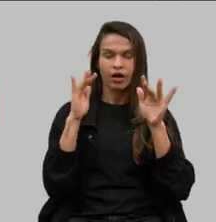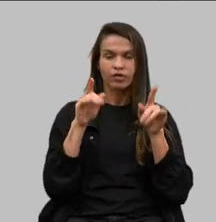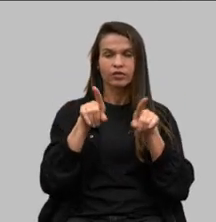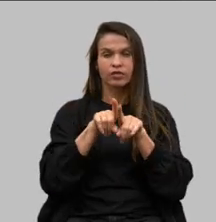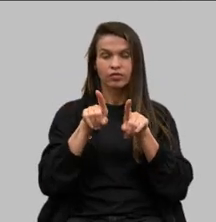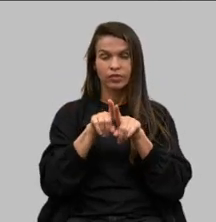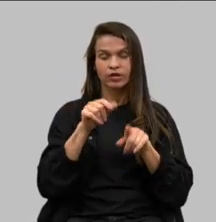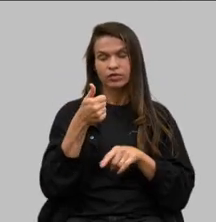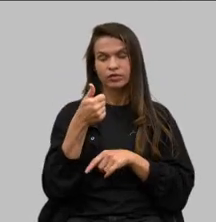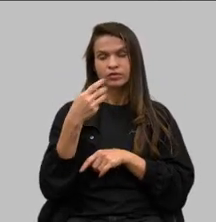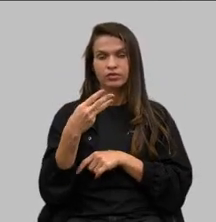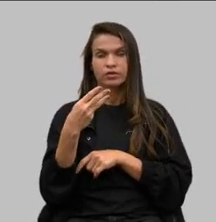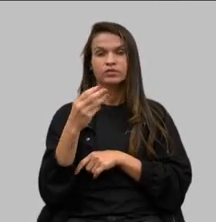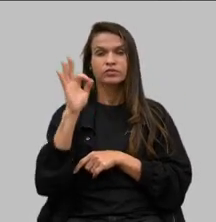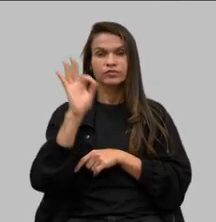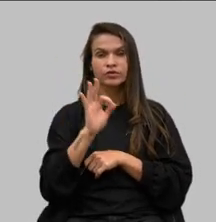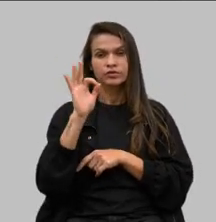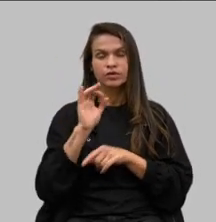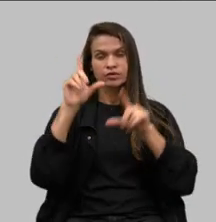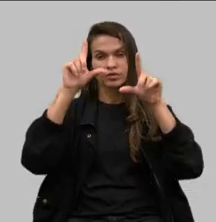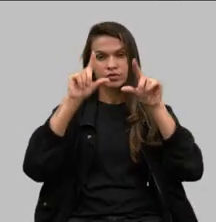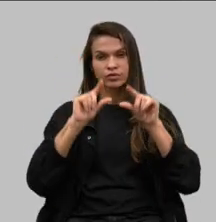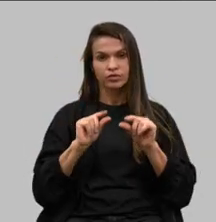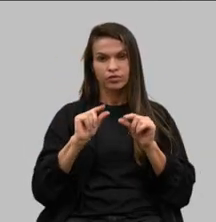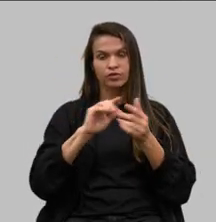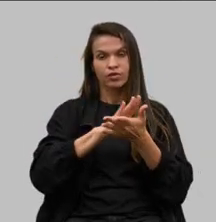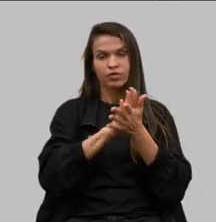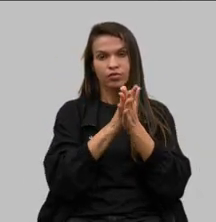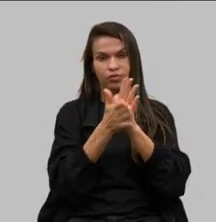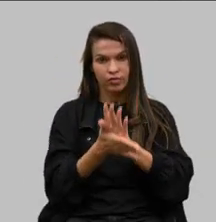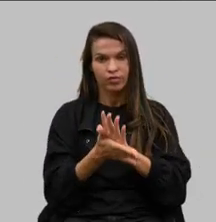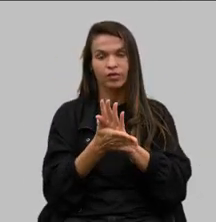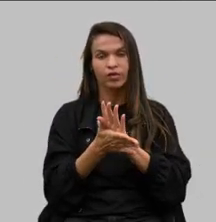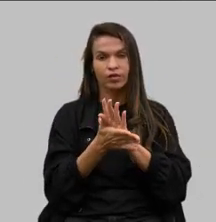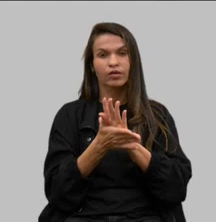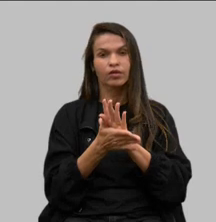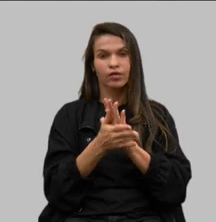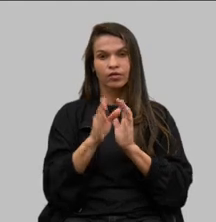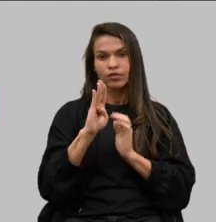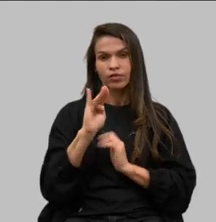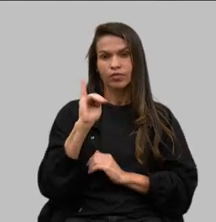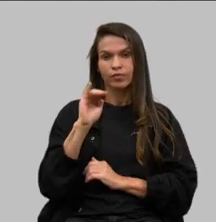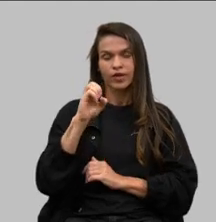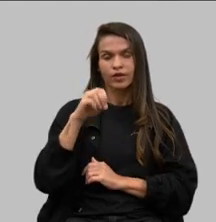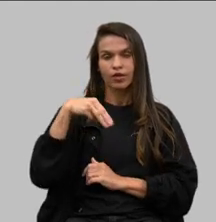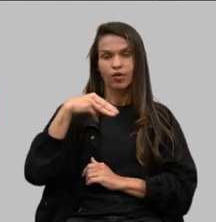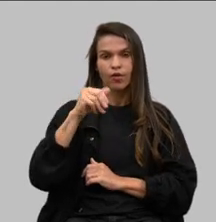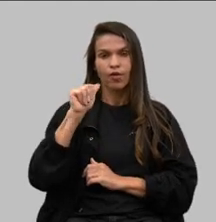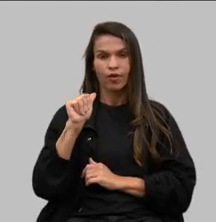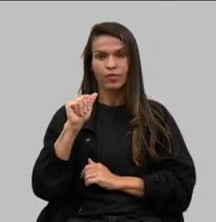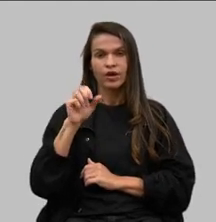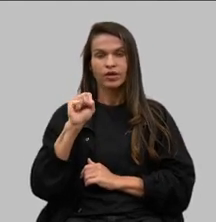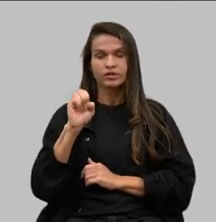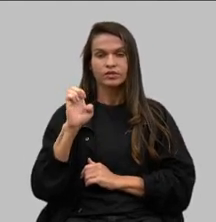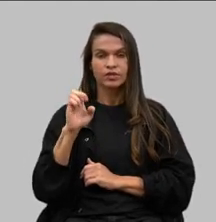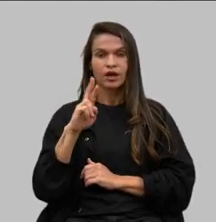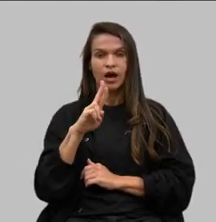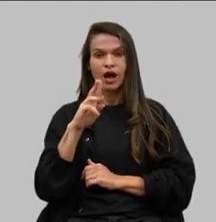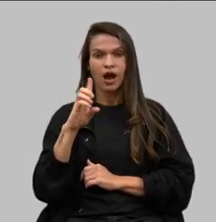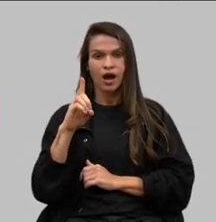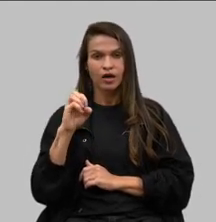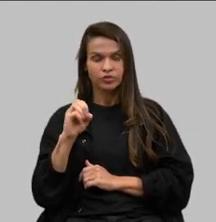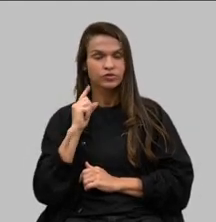redução do eh desmatamento ilegal no Bioma Cerrado no estado de Minas Gerais as